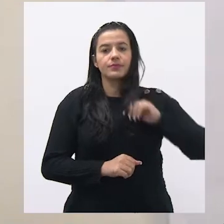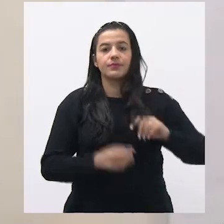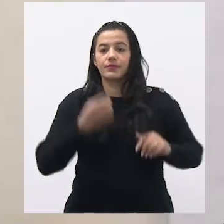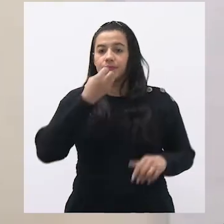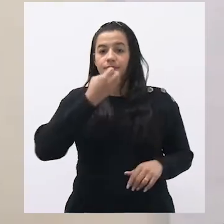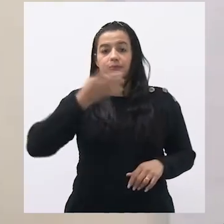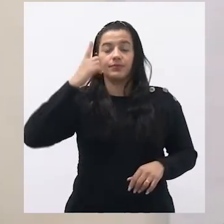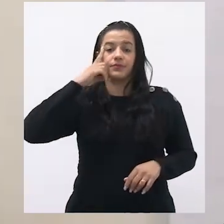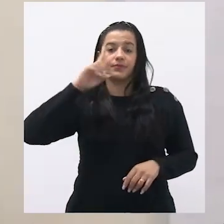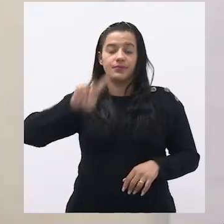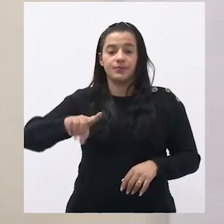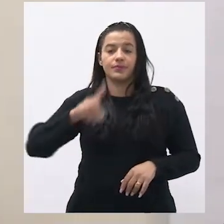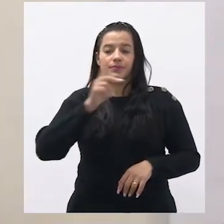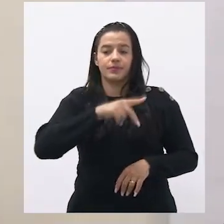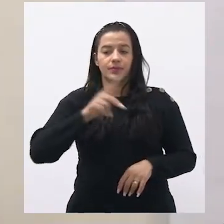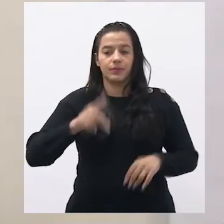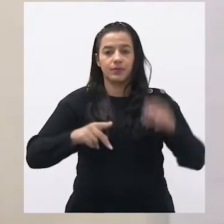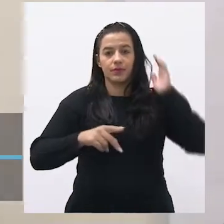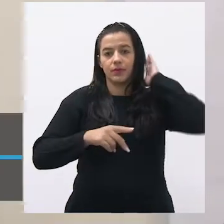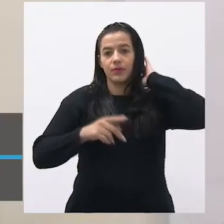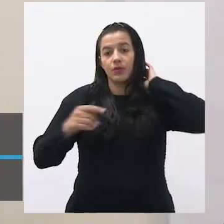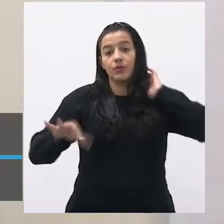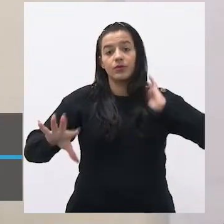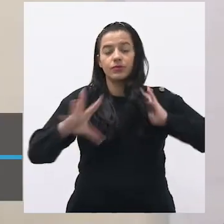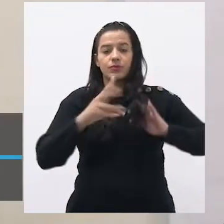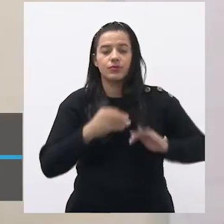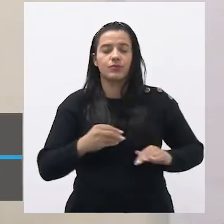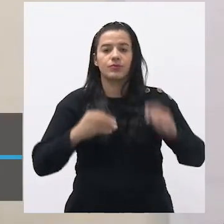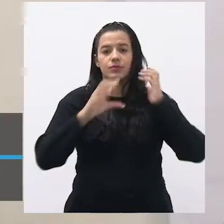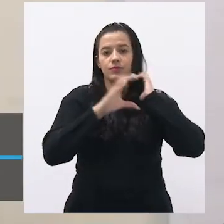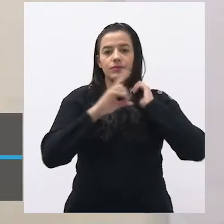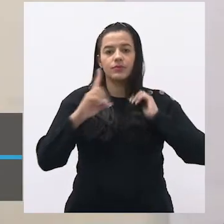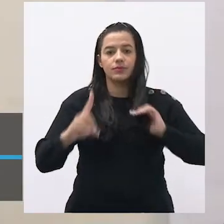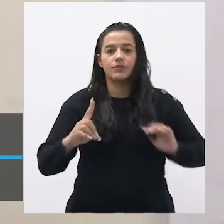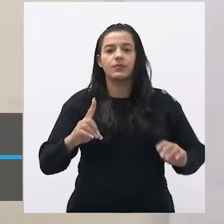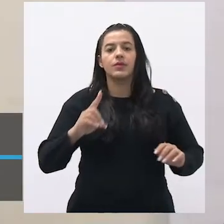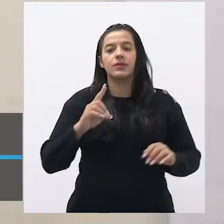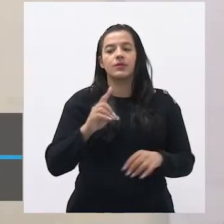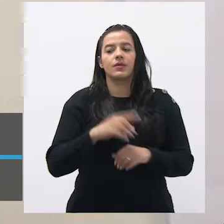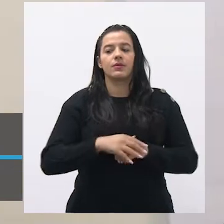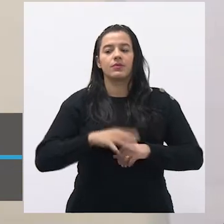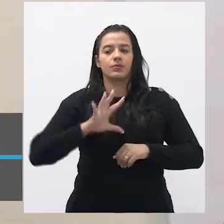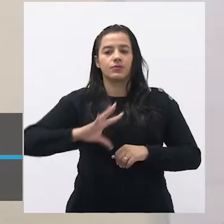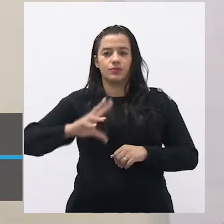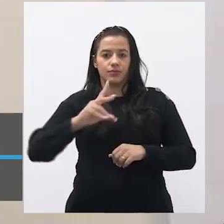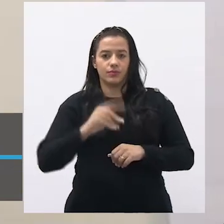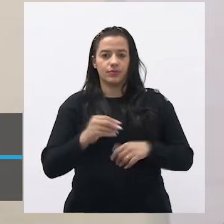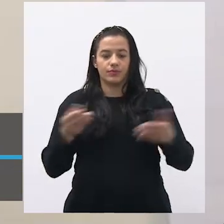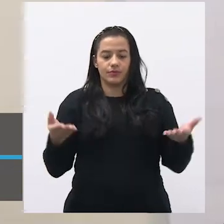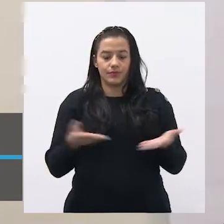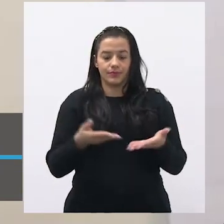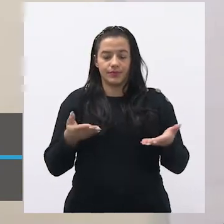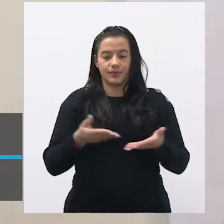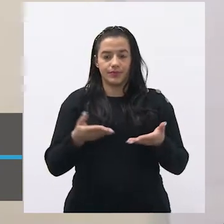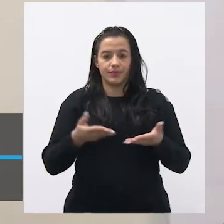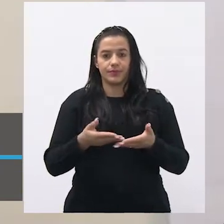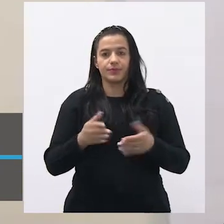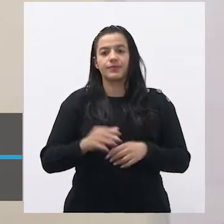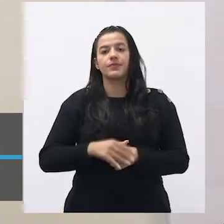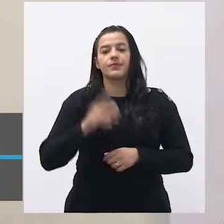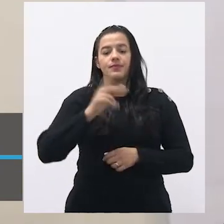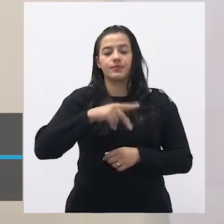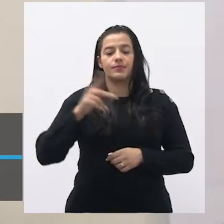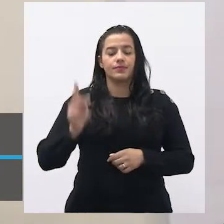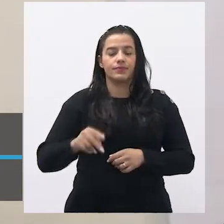Bom dia, professores, bom dia, coordenadores, bom dia, PCOPs, professores orientadores